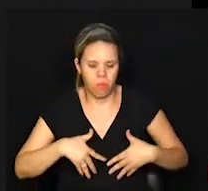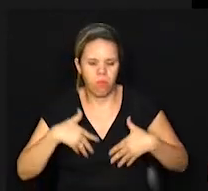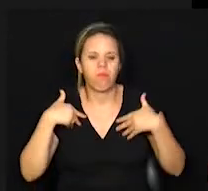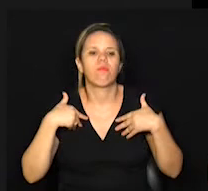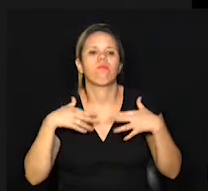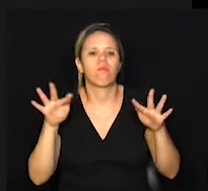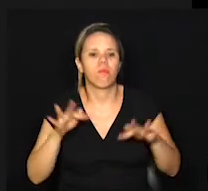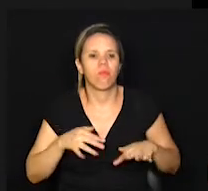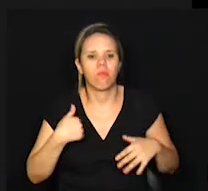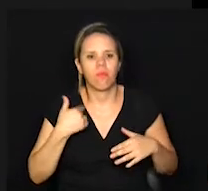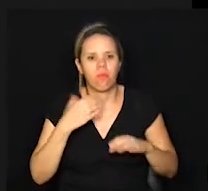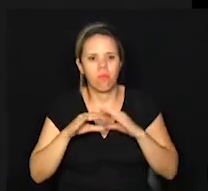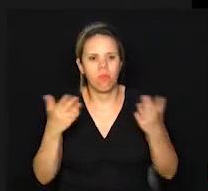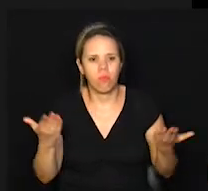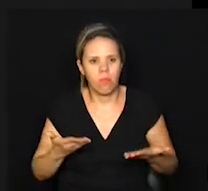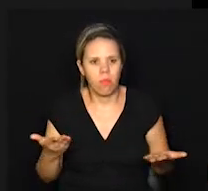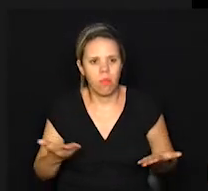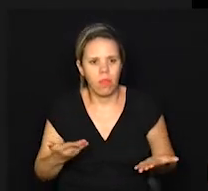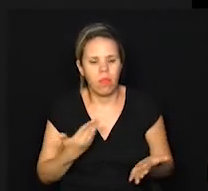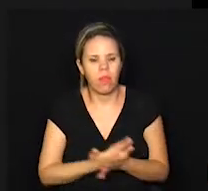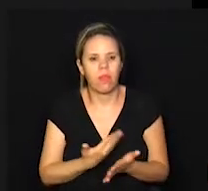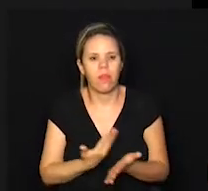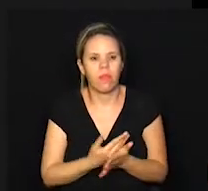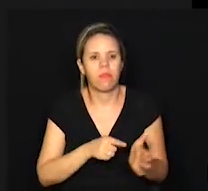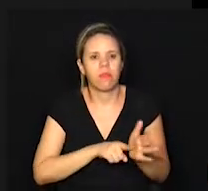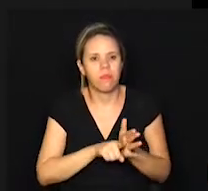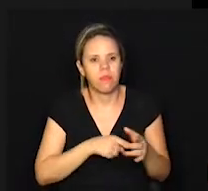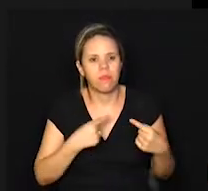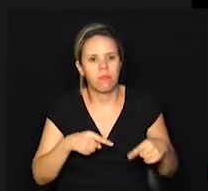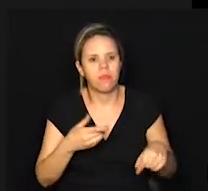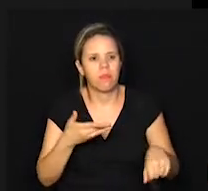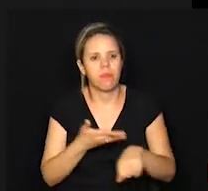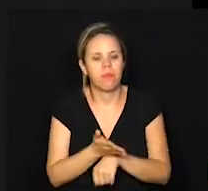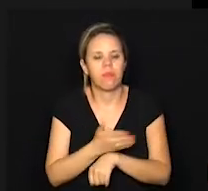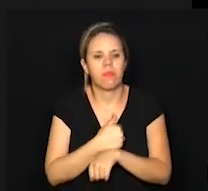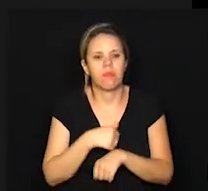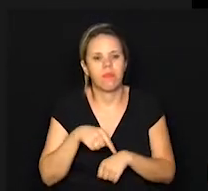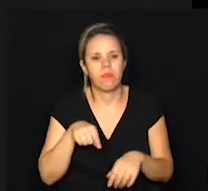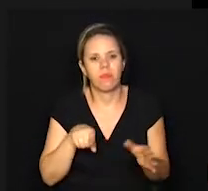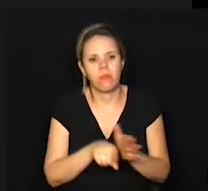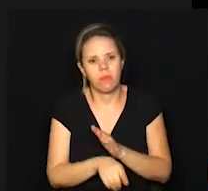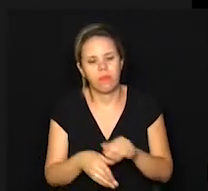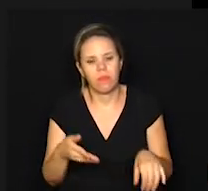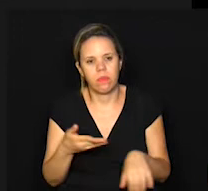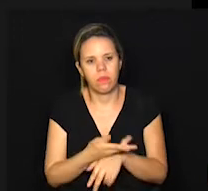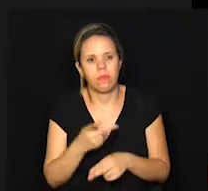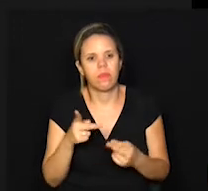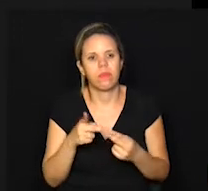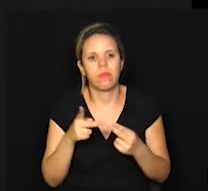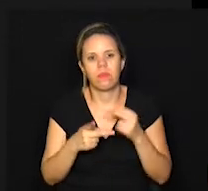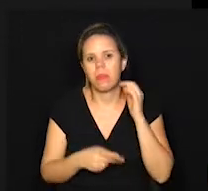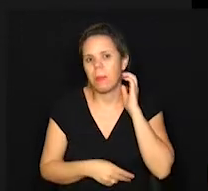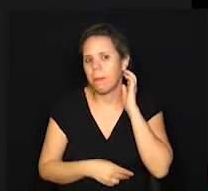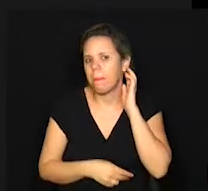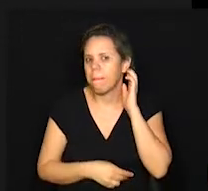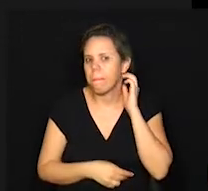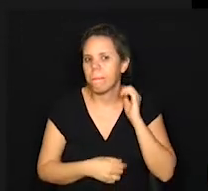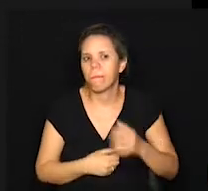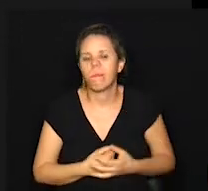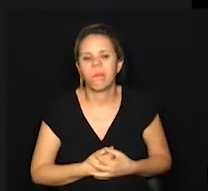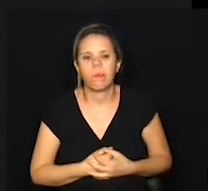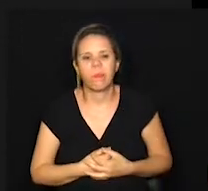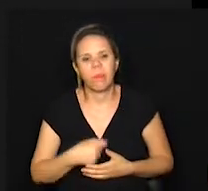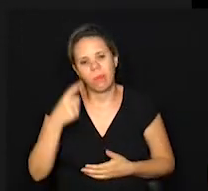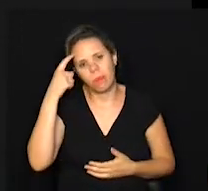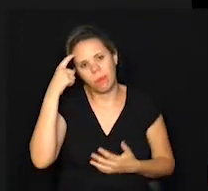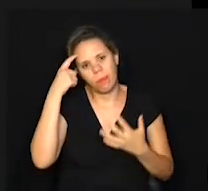eu sou cantora. Eu estudei música antes de entrar na Unip. E eu